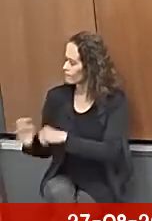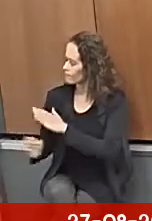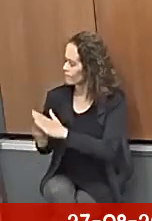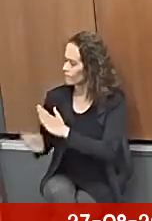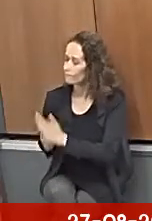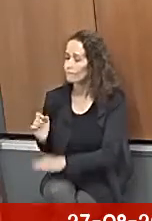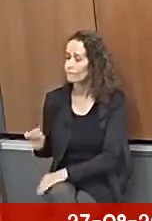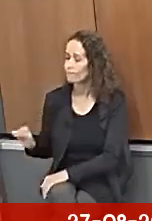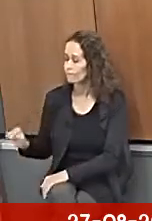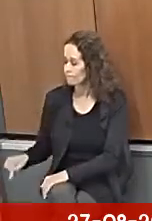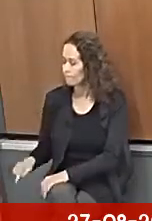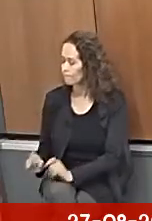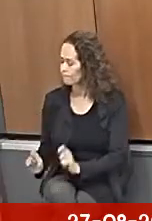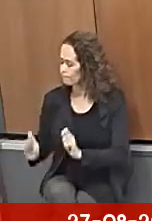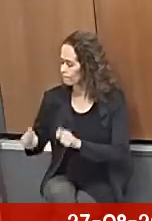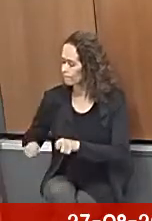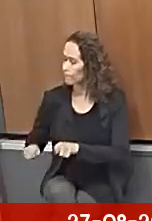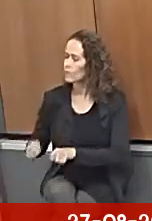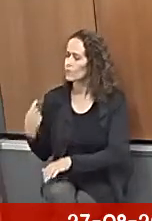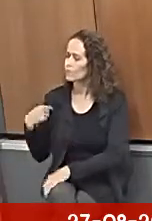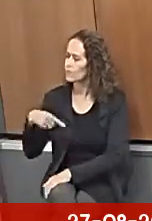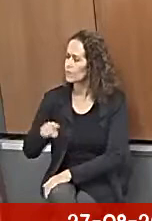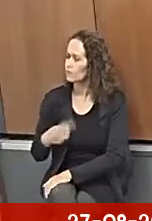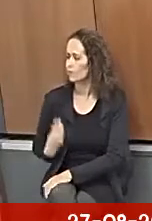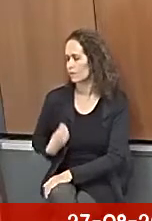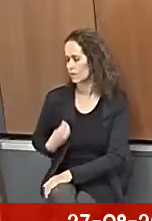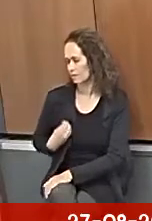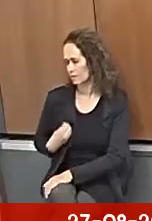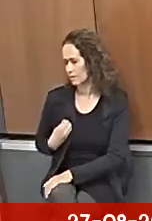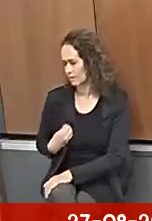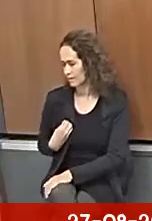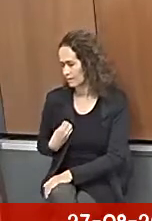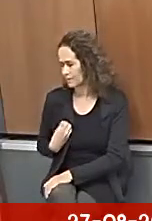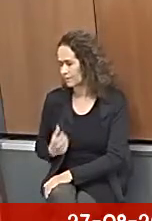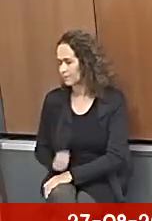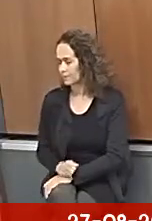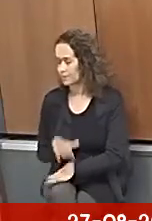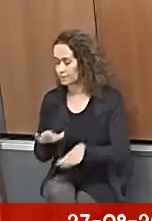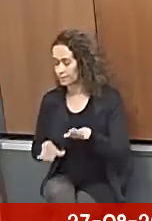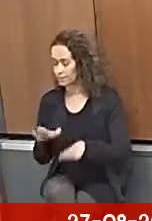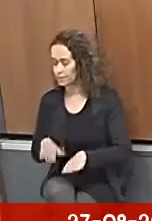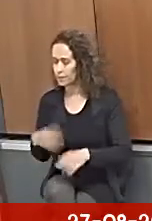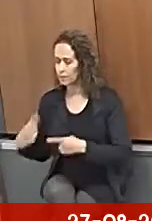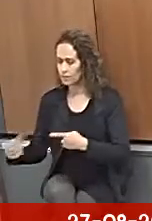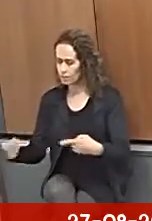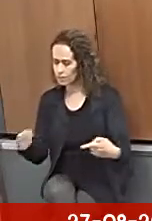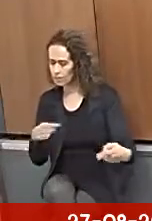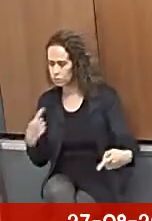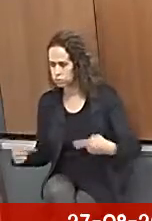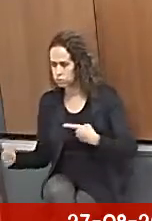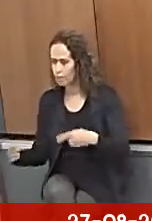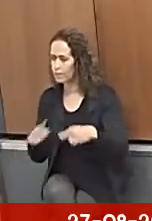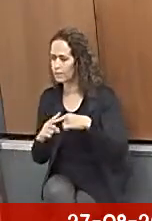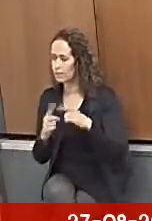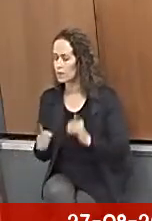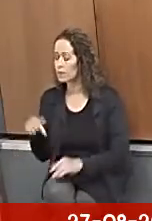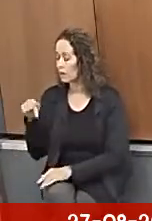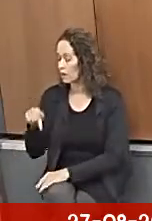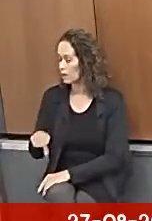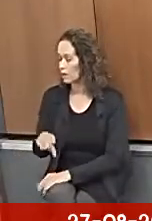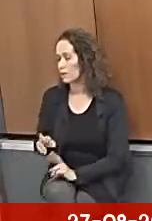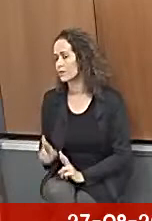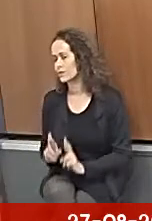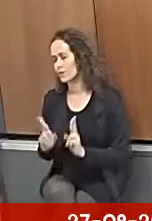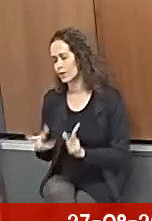que eles podem vir participar porque eu sei que muitas vezes nettheim aqui discussões acaloradas mas nessa comissão não aqui a gente